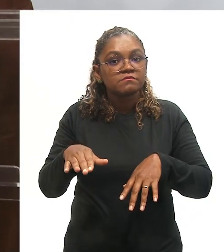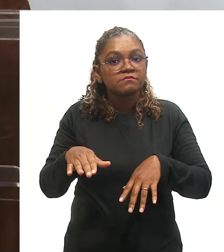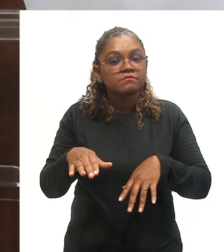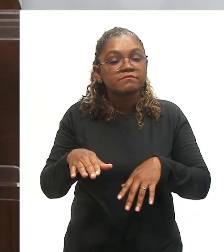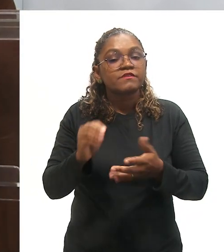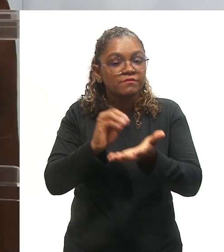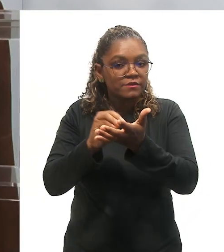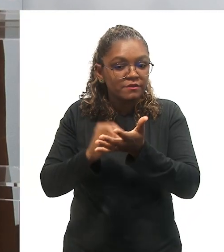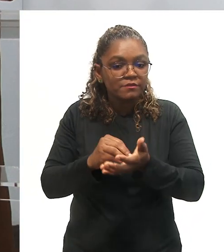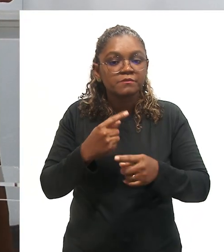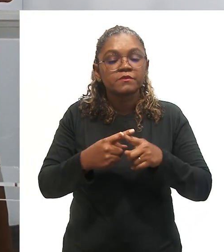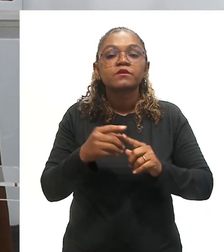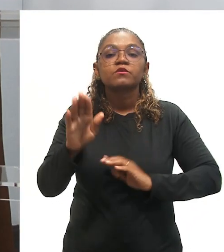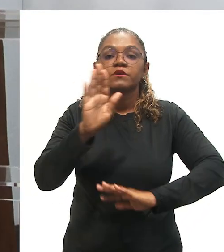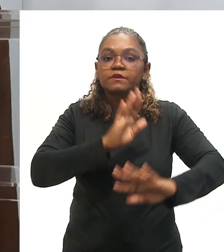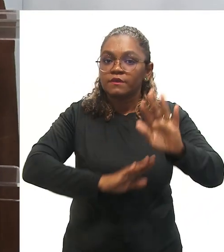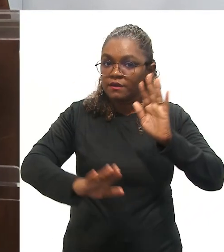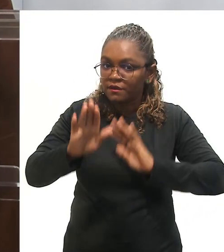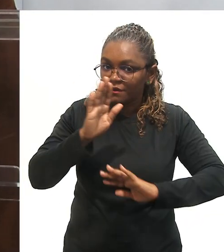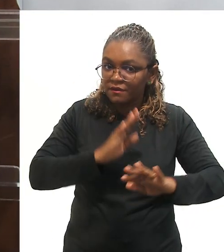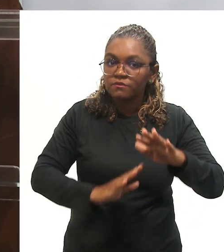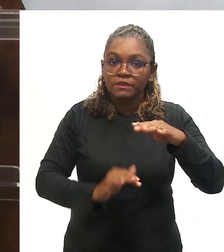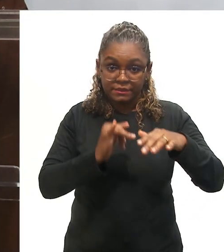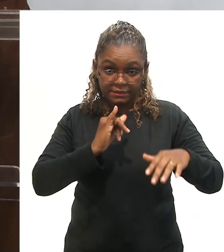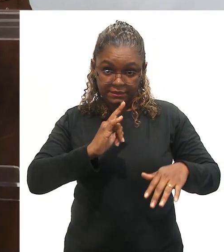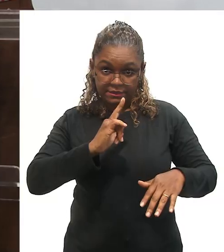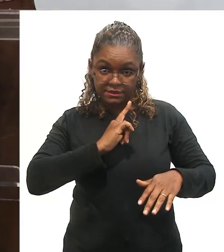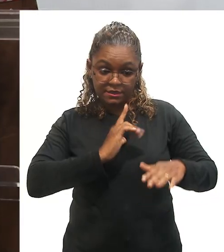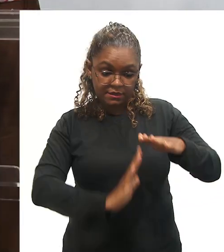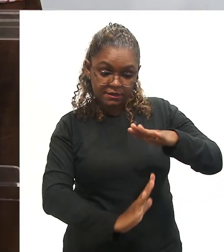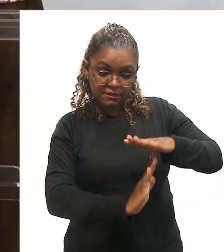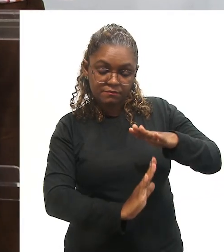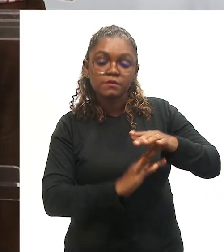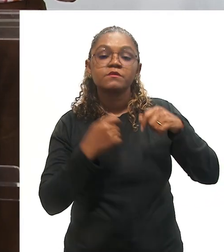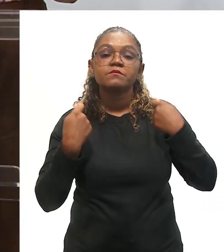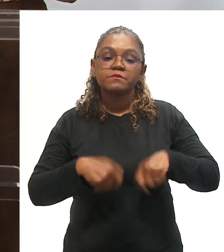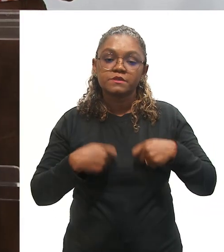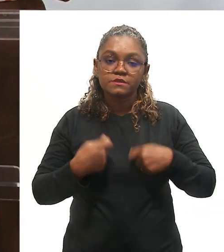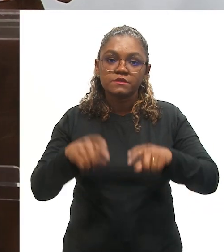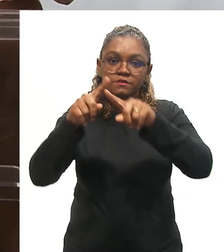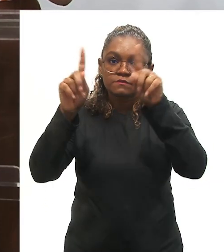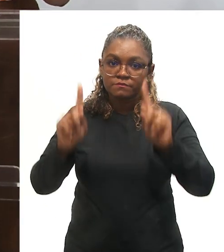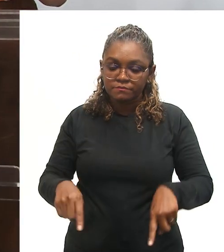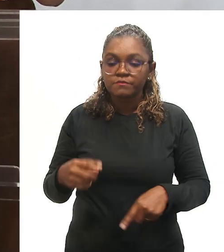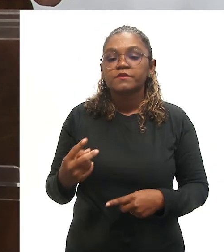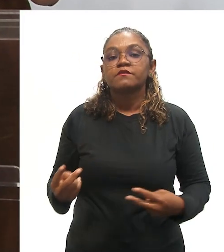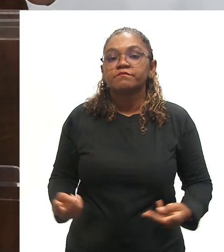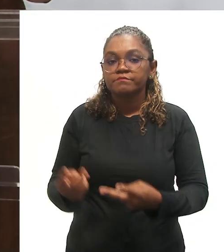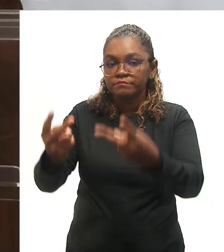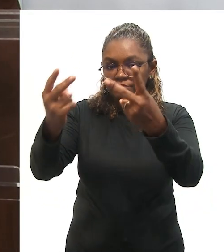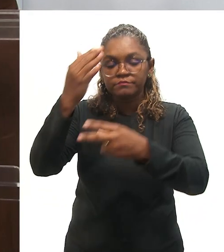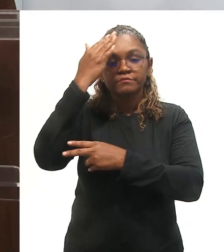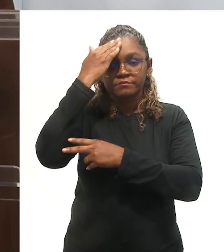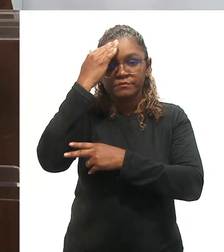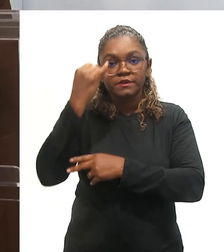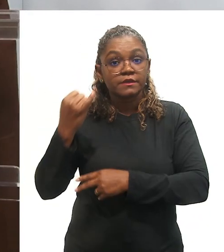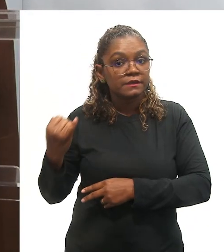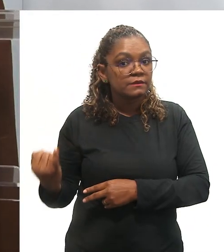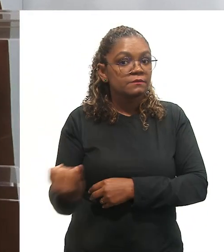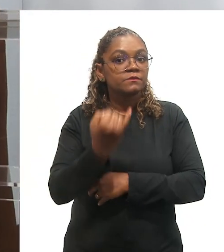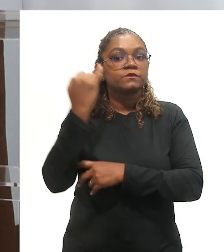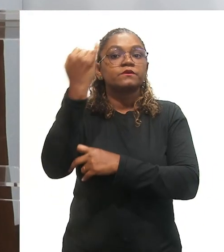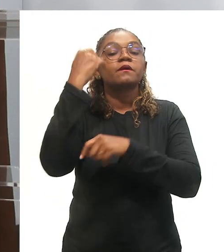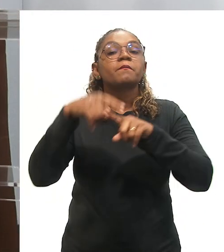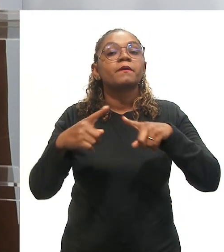a gente tem que estar trabalhando ali com limite, tem que valorizar o servidor, isso é muito importante, mas temos